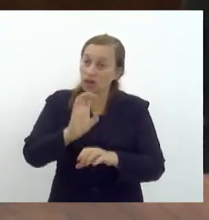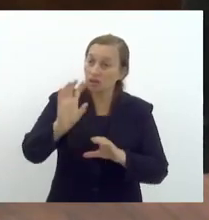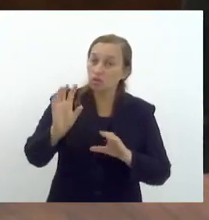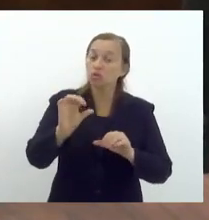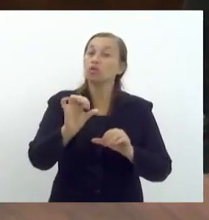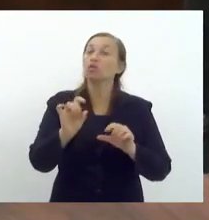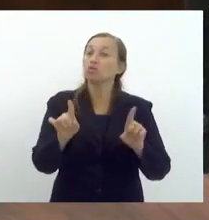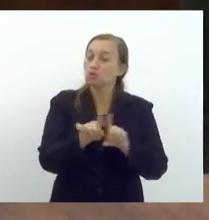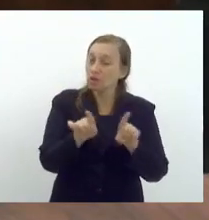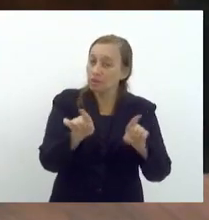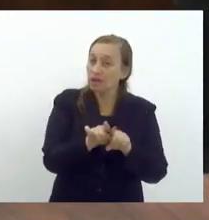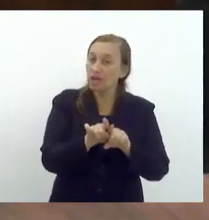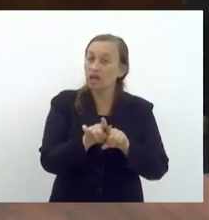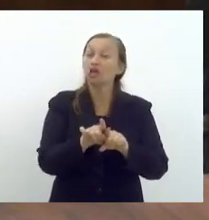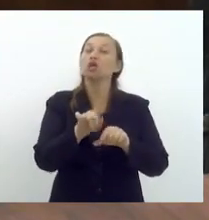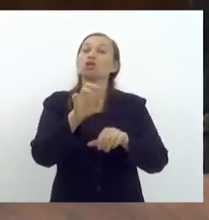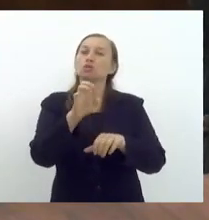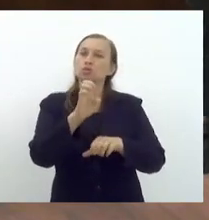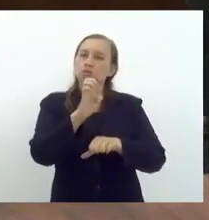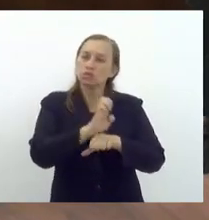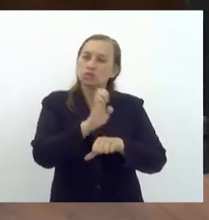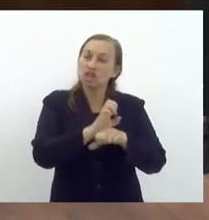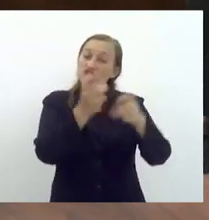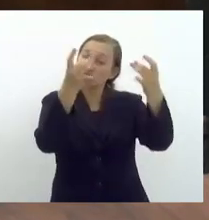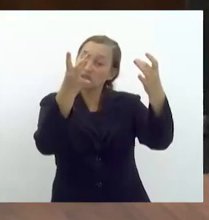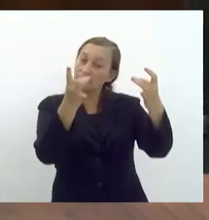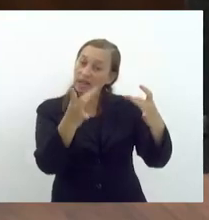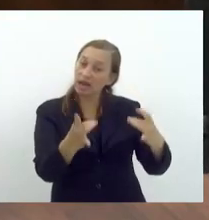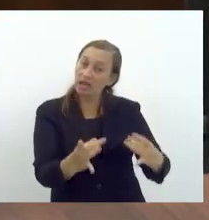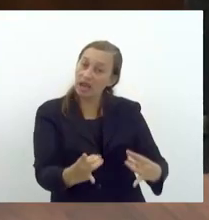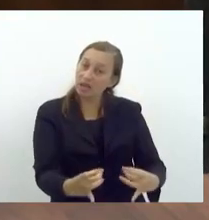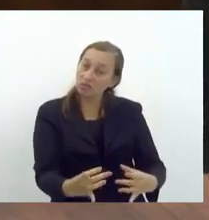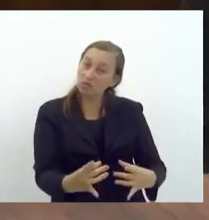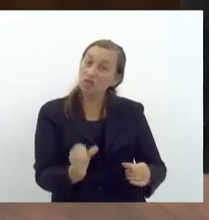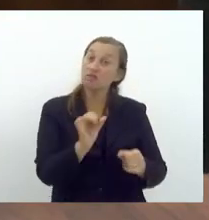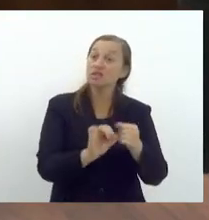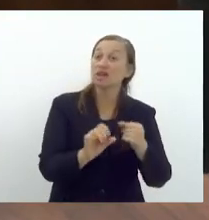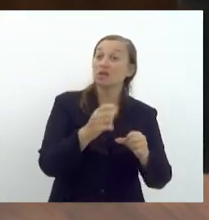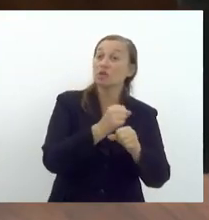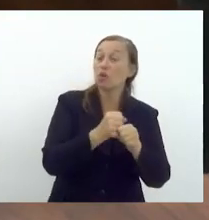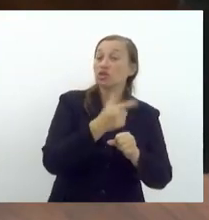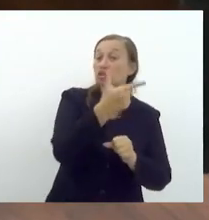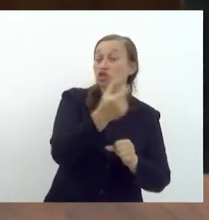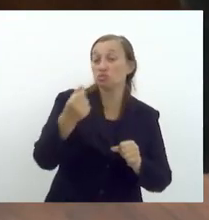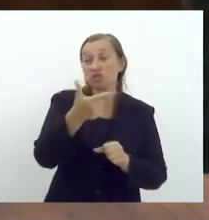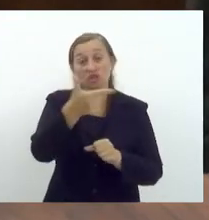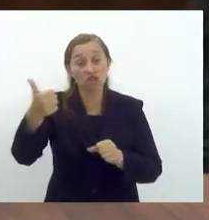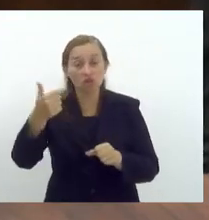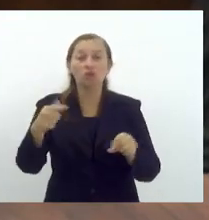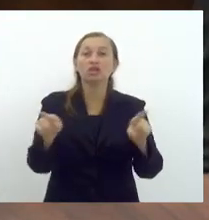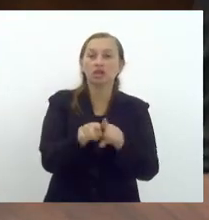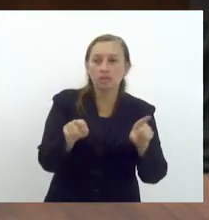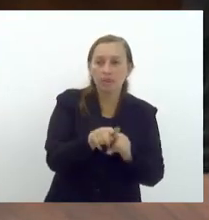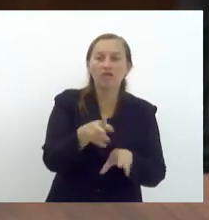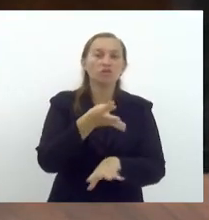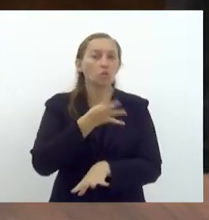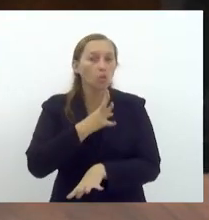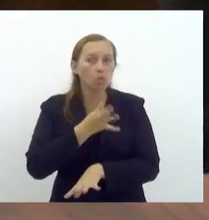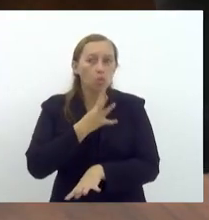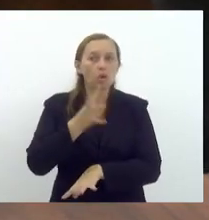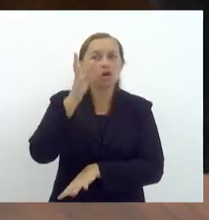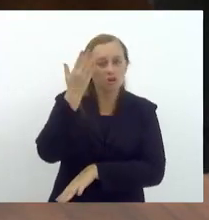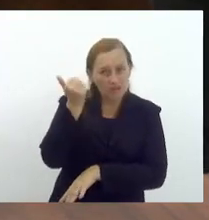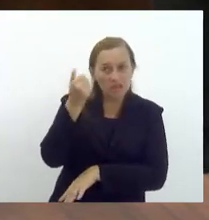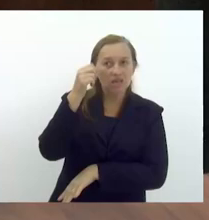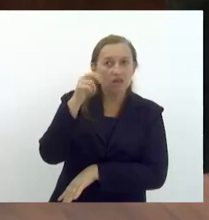fazer na menção ao que foi aplicado em 2022 então eu acordo que a gente chega e fazer também o reconhecimento Eu sei que uma excelência vai ser fala de